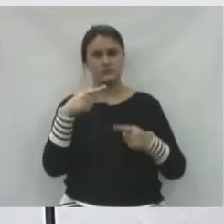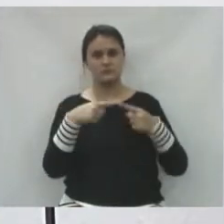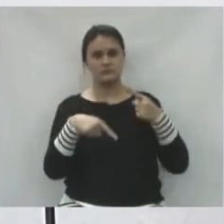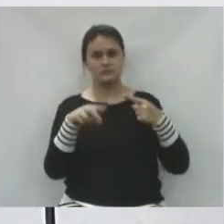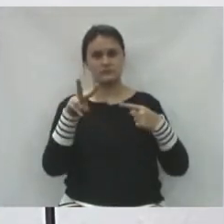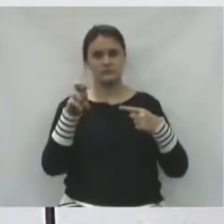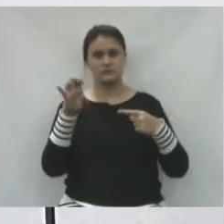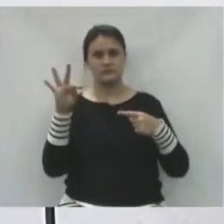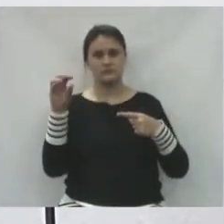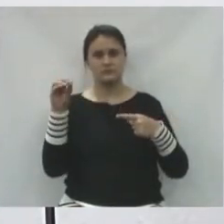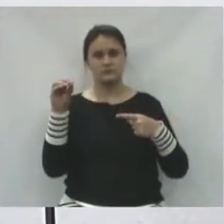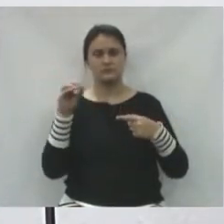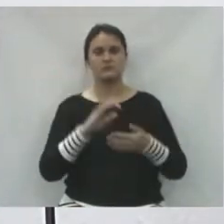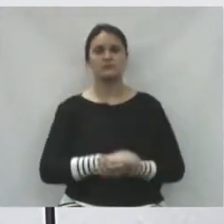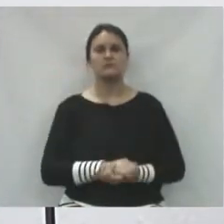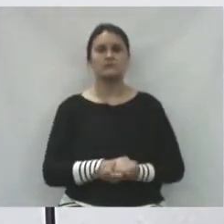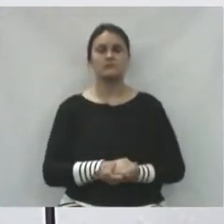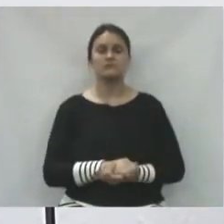do veto.